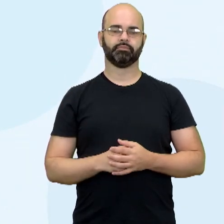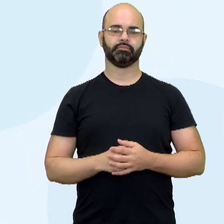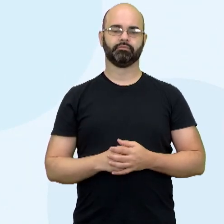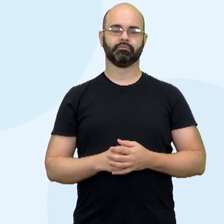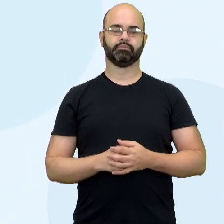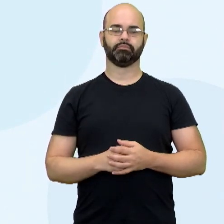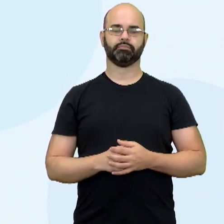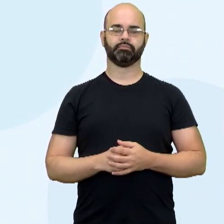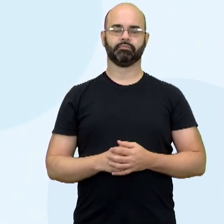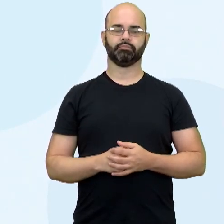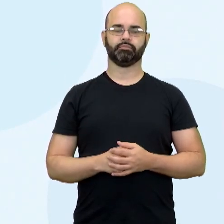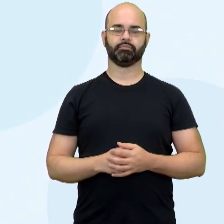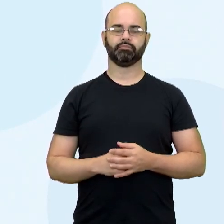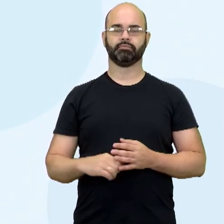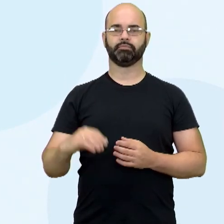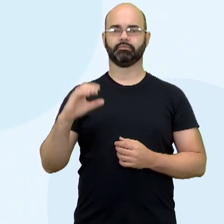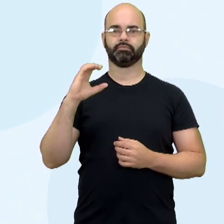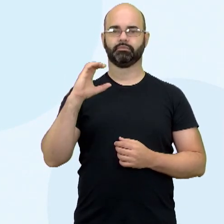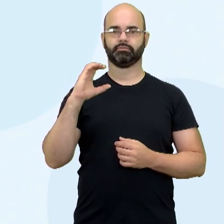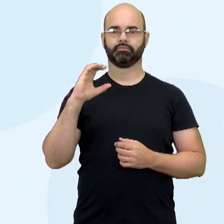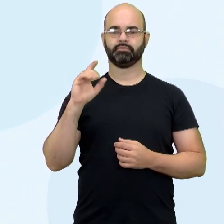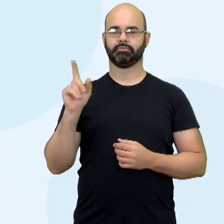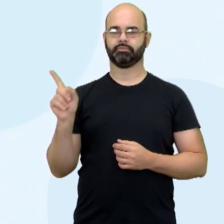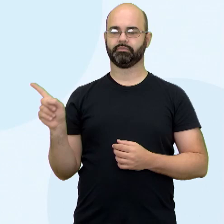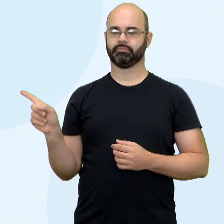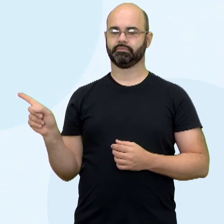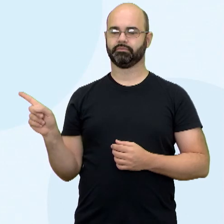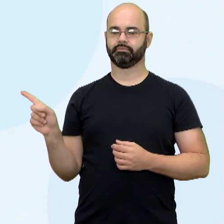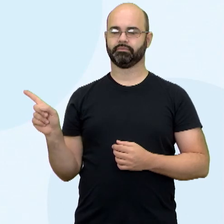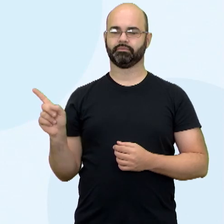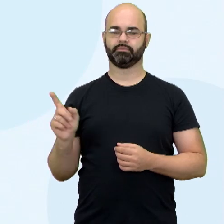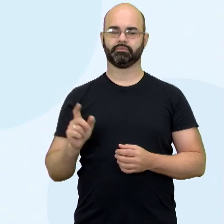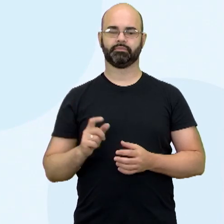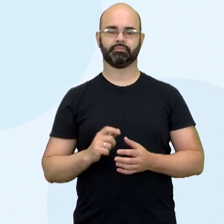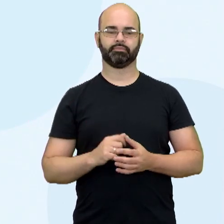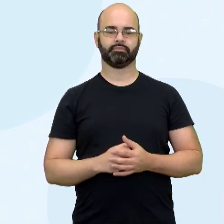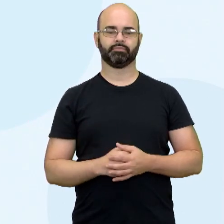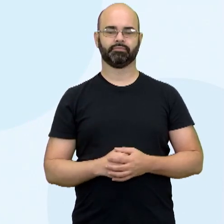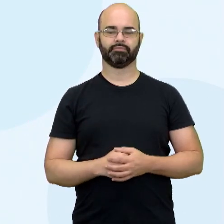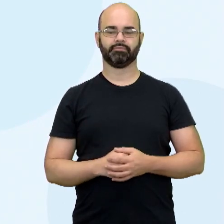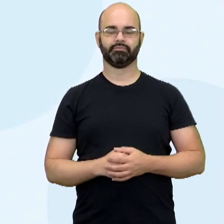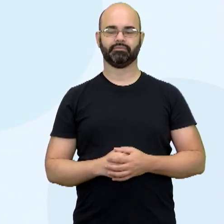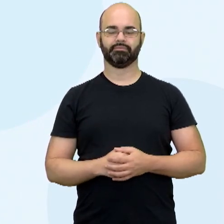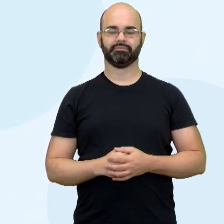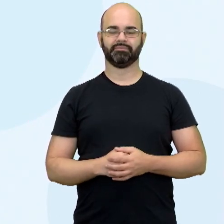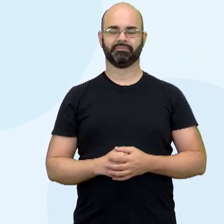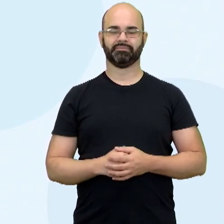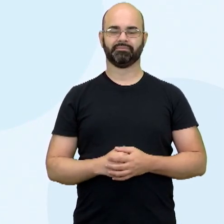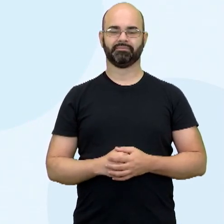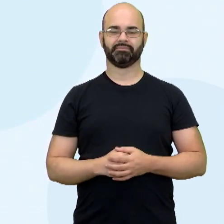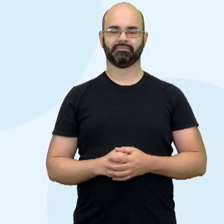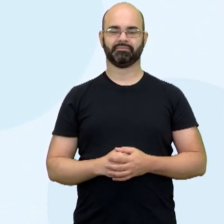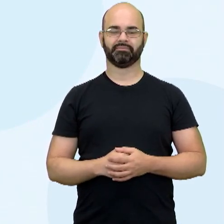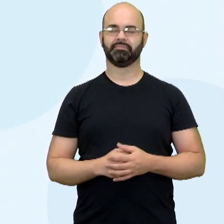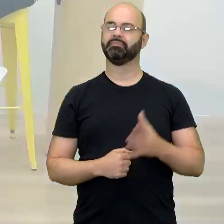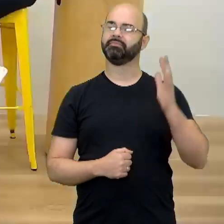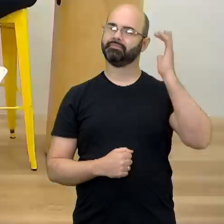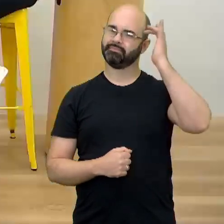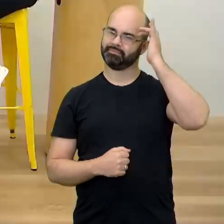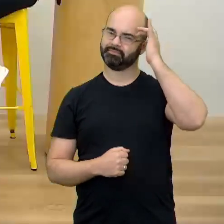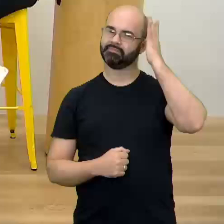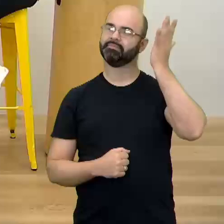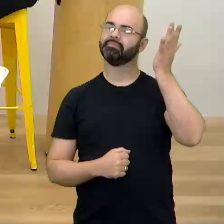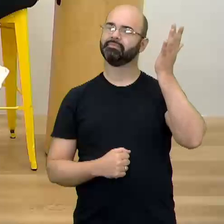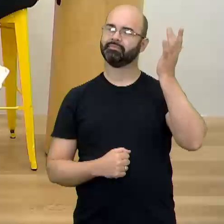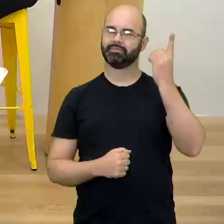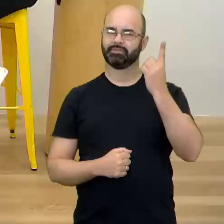E, luvissolo. C, latossolo, argissolo e neossolo. Tá fácil. Dá 1